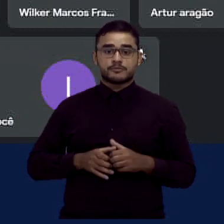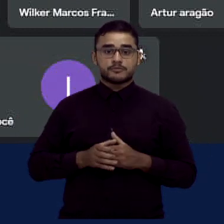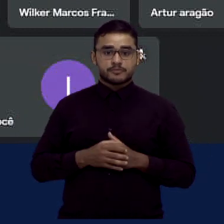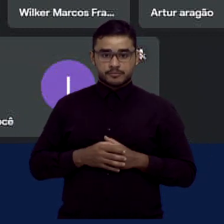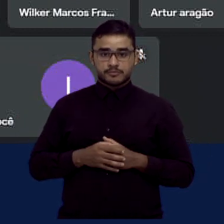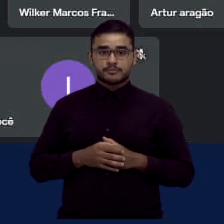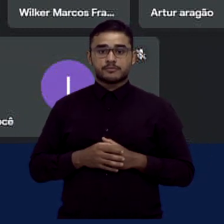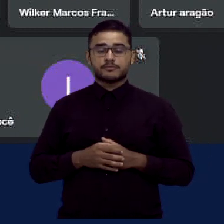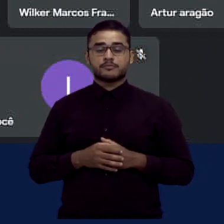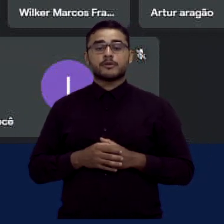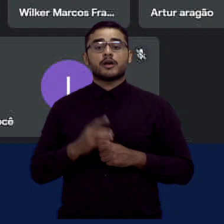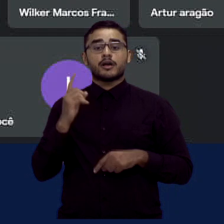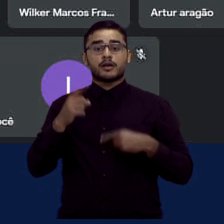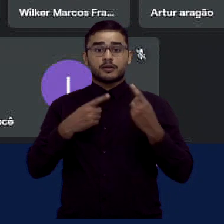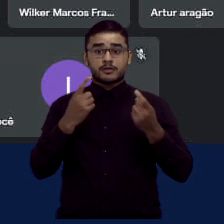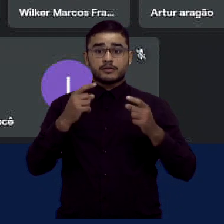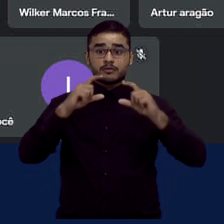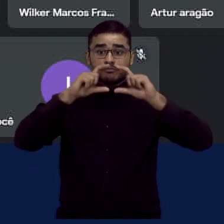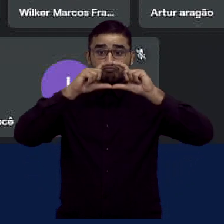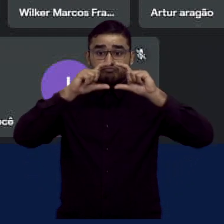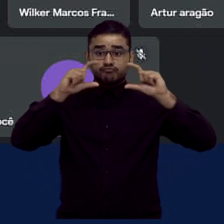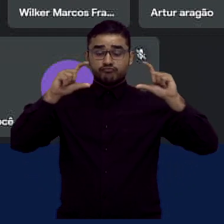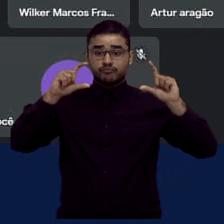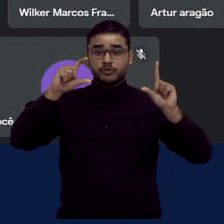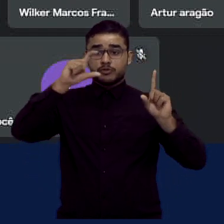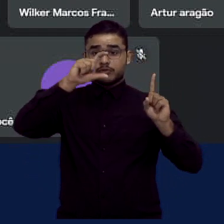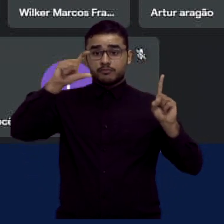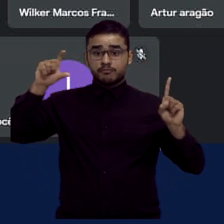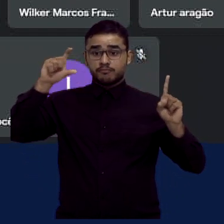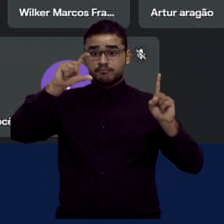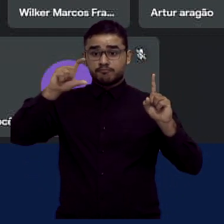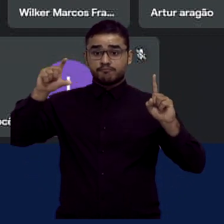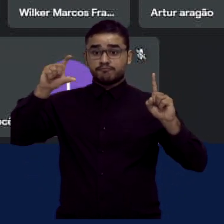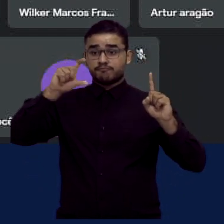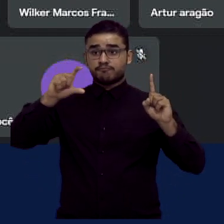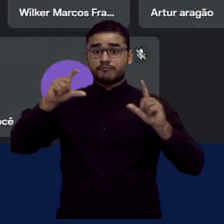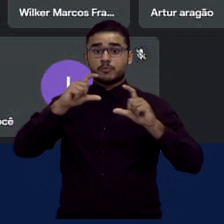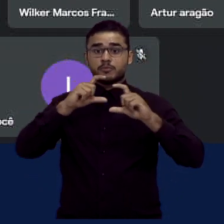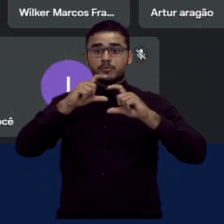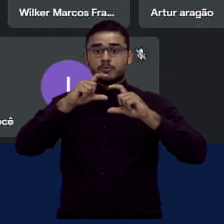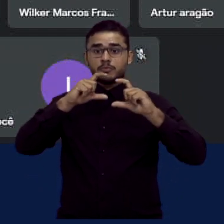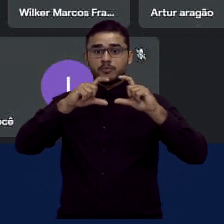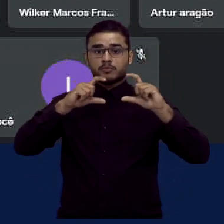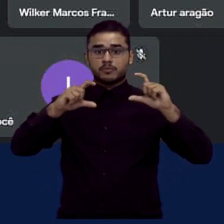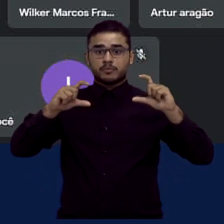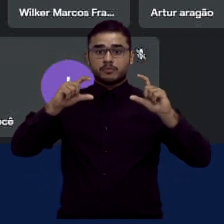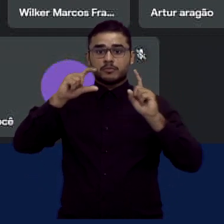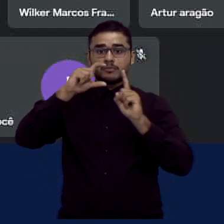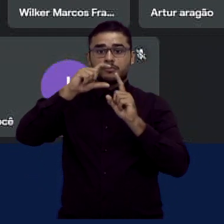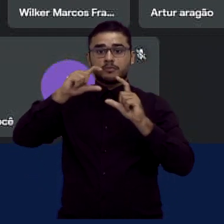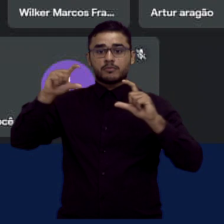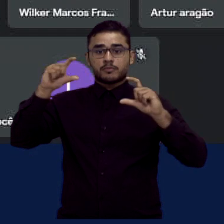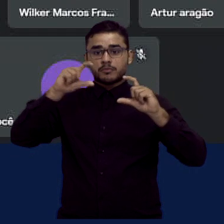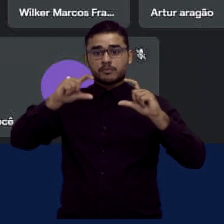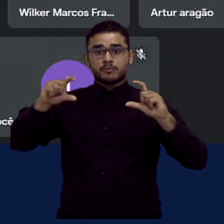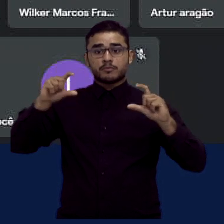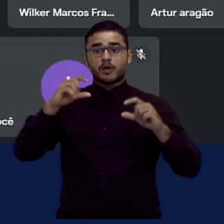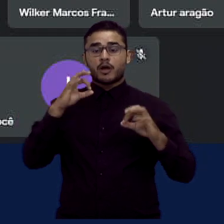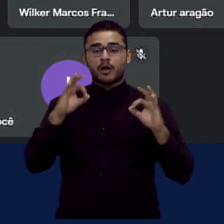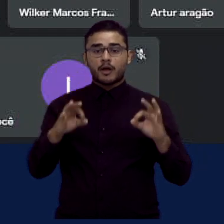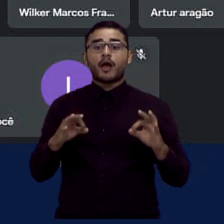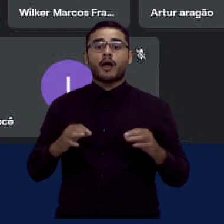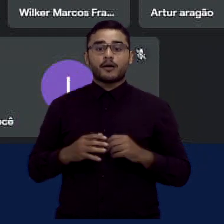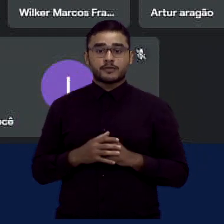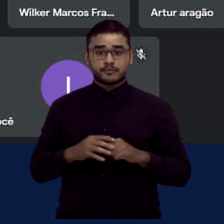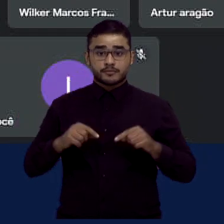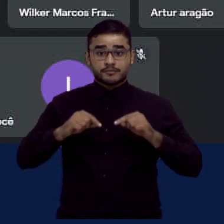No seguinte, a gente já tem quadros maiores para dizer que aquilo talvez tenha tomado muito tempo delas. E você tem o começo do